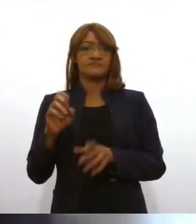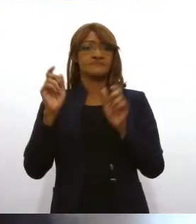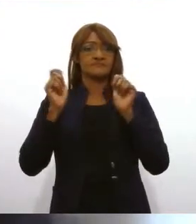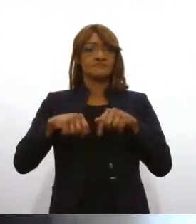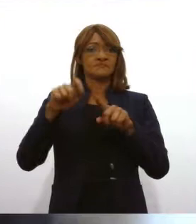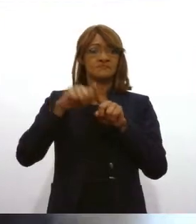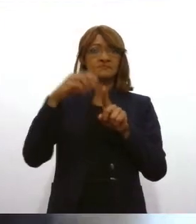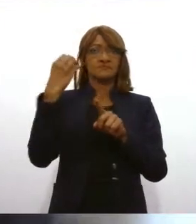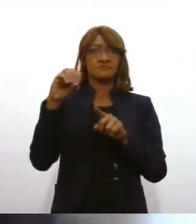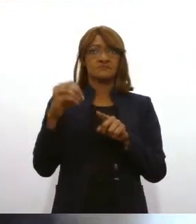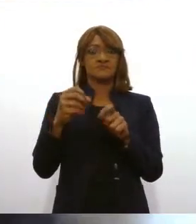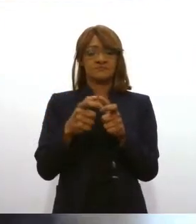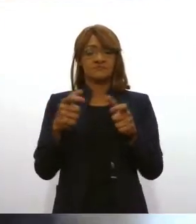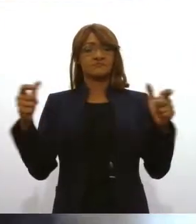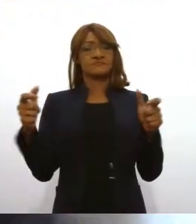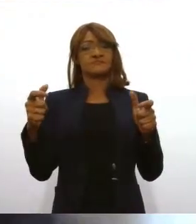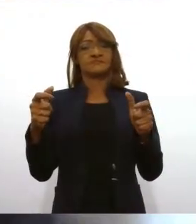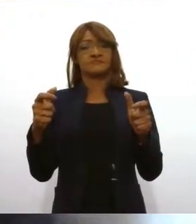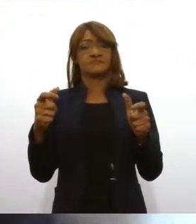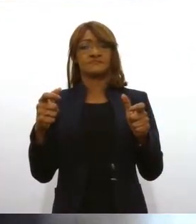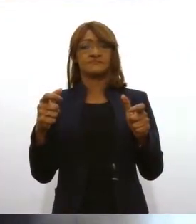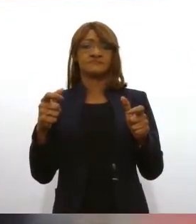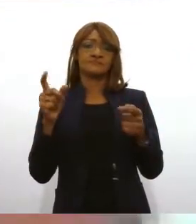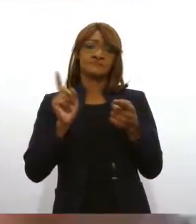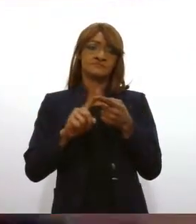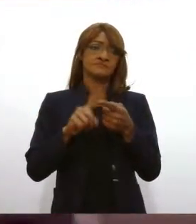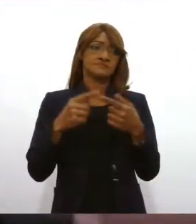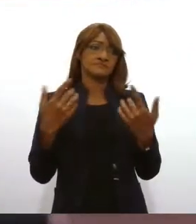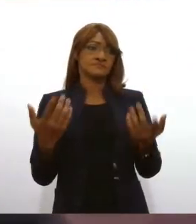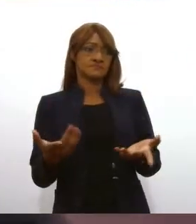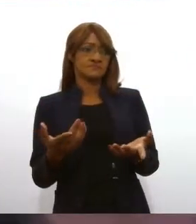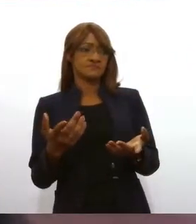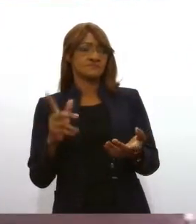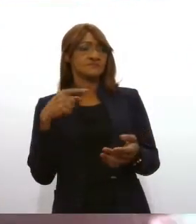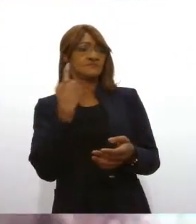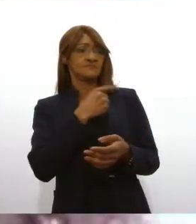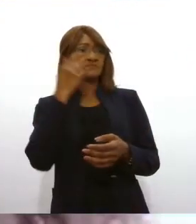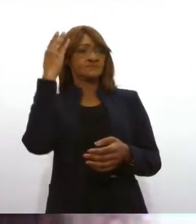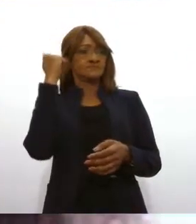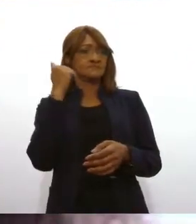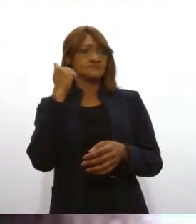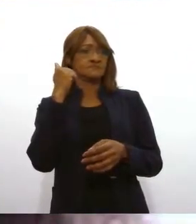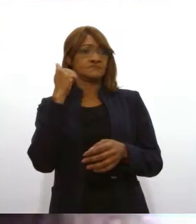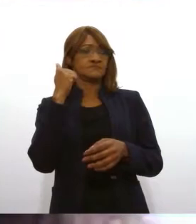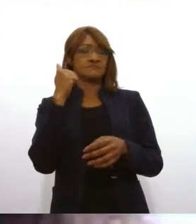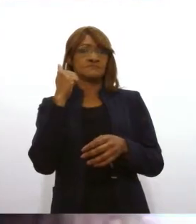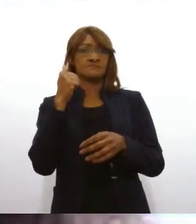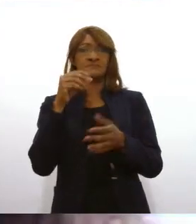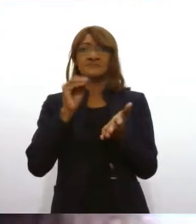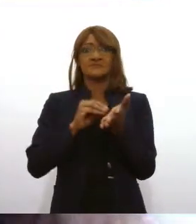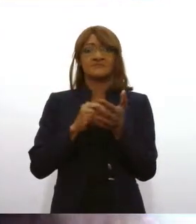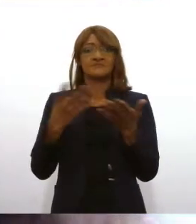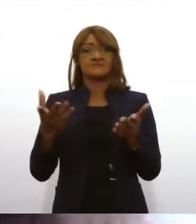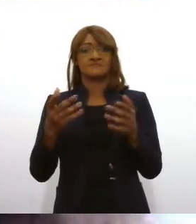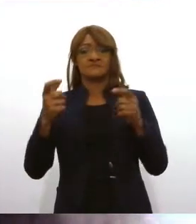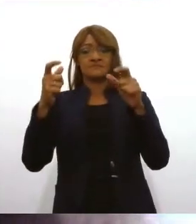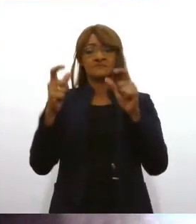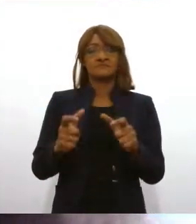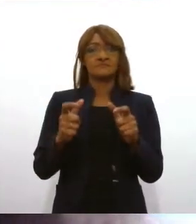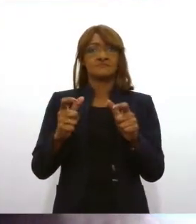número maior, inclusive atendendo um pleito que a gente fez, porque por hora não está segmentado entre evento e local fechado e